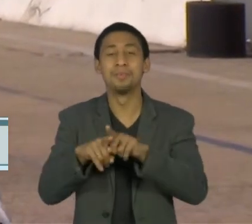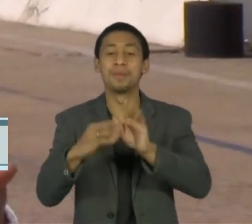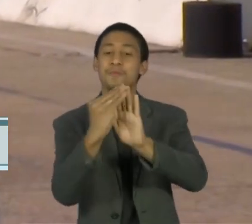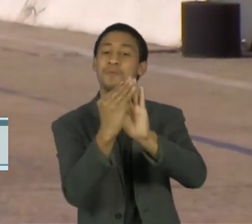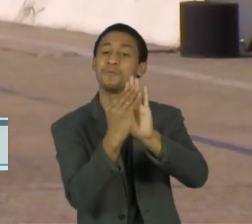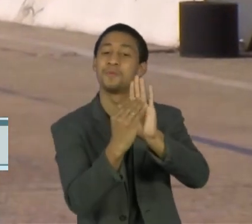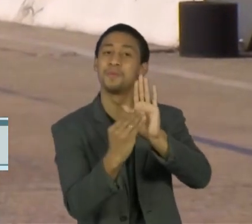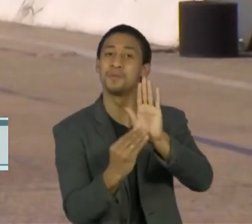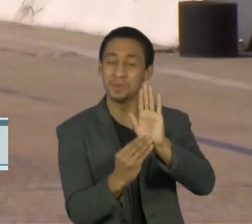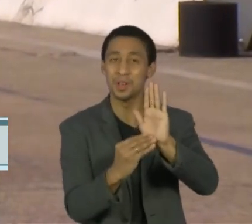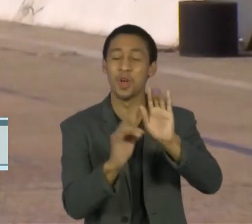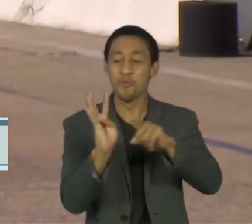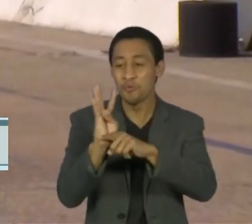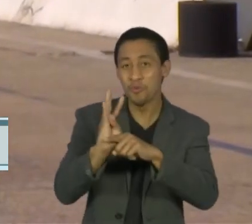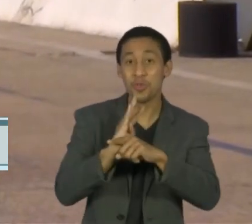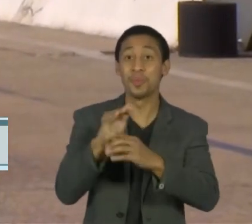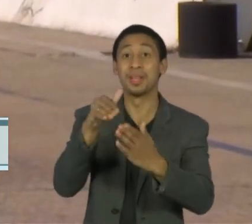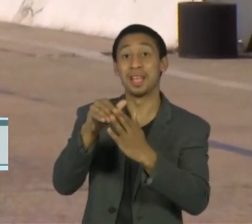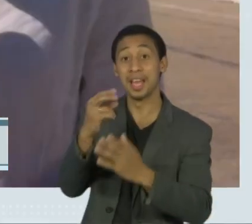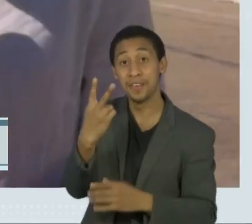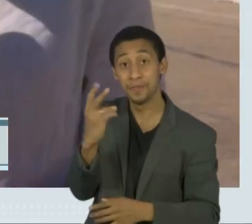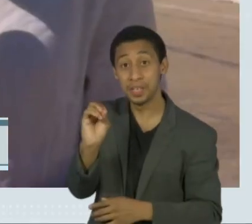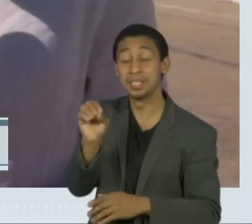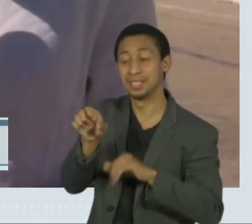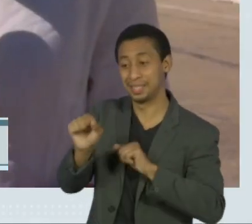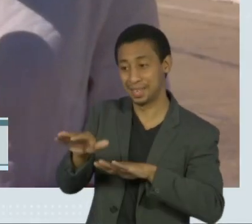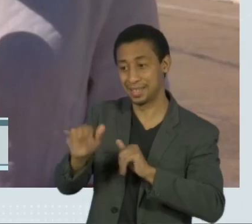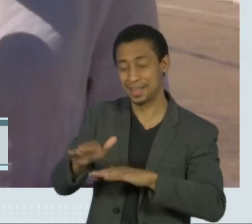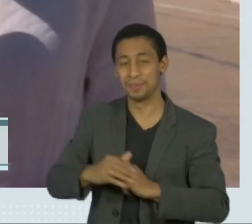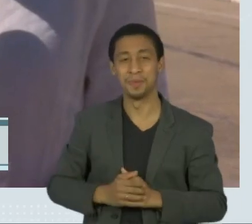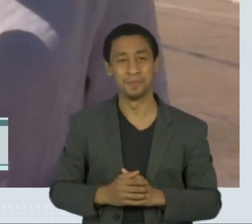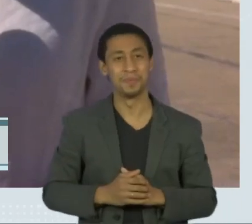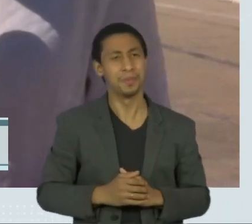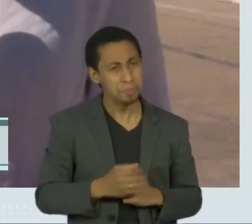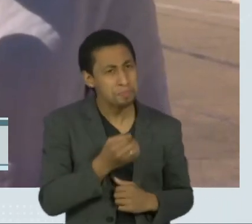estende até o dia 20 de setembro. Muito bom,